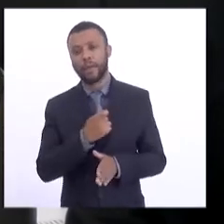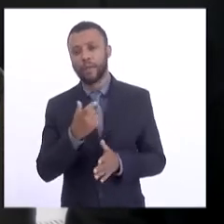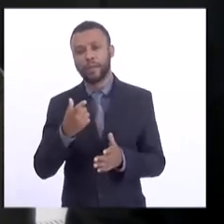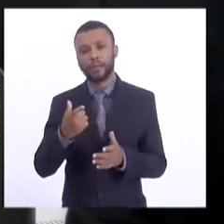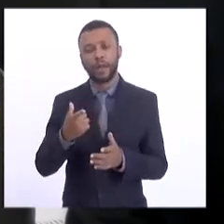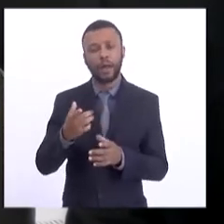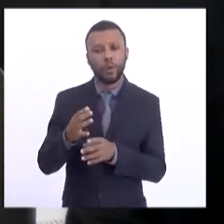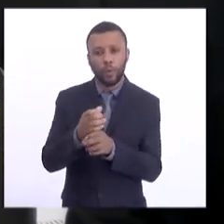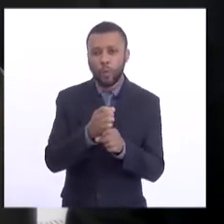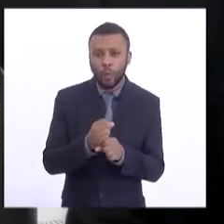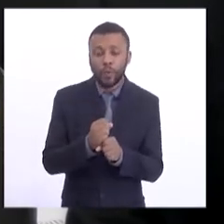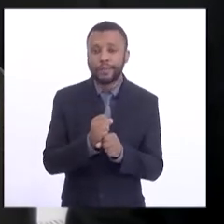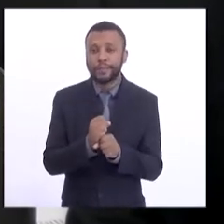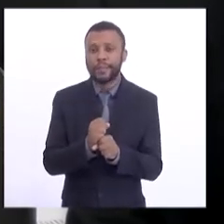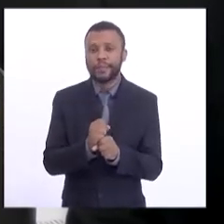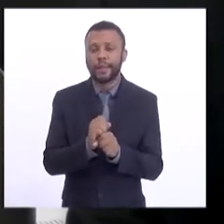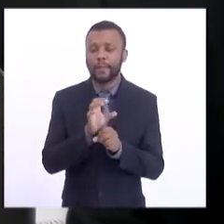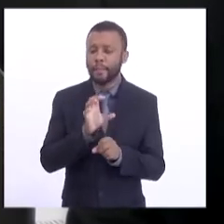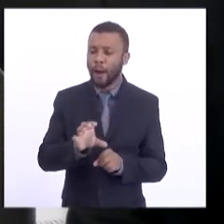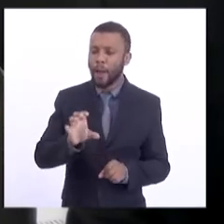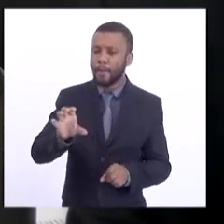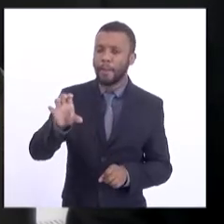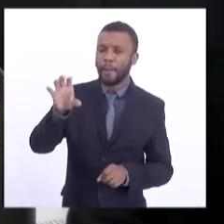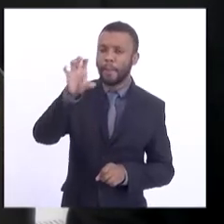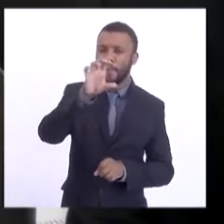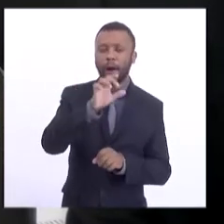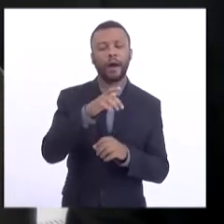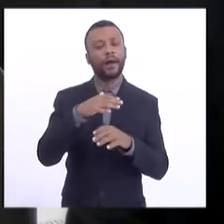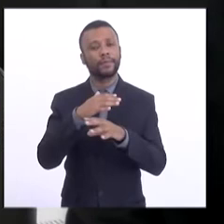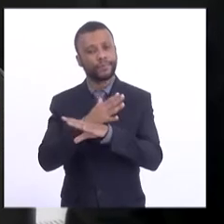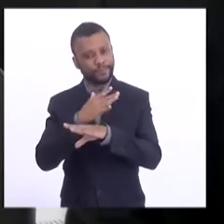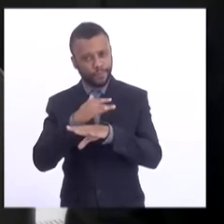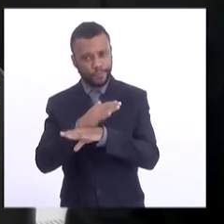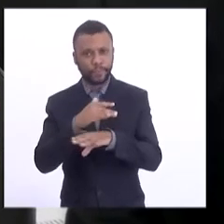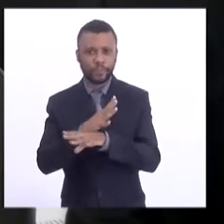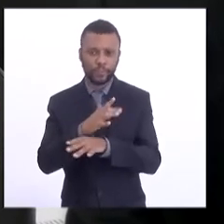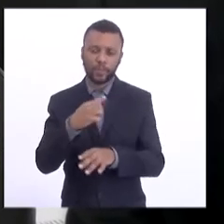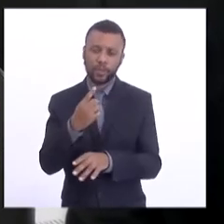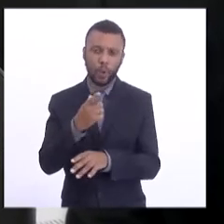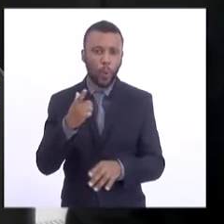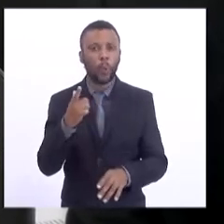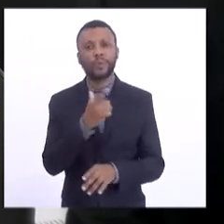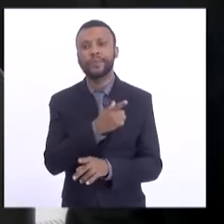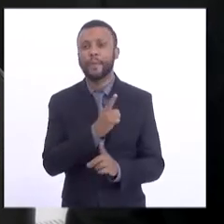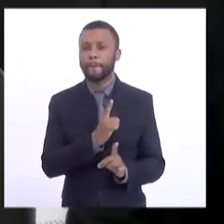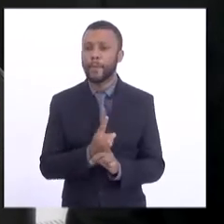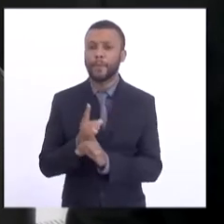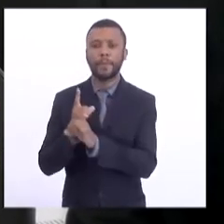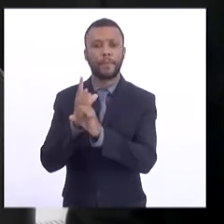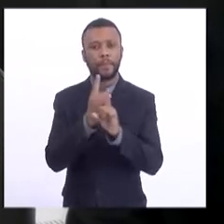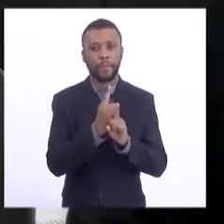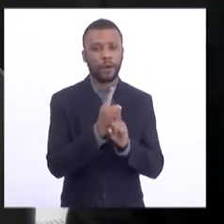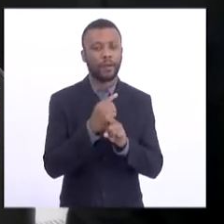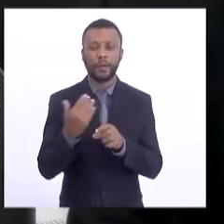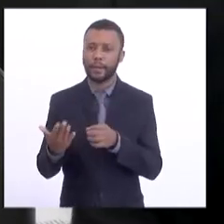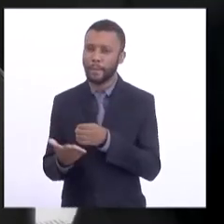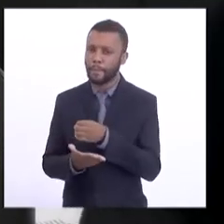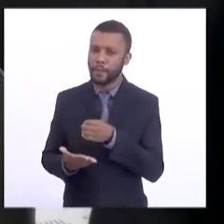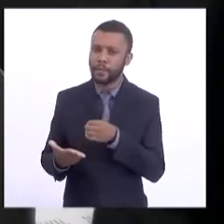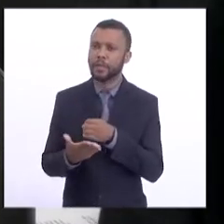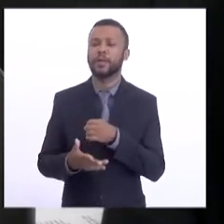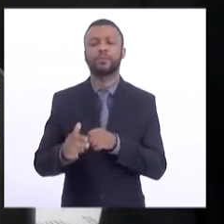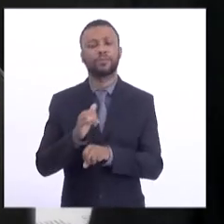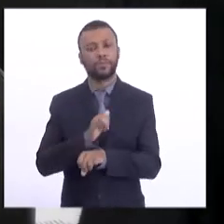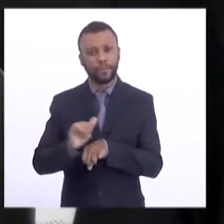regiões metropolitanas de modo que todas sejam alcançadas né e ele é baseado numa estratégia